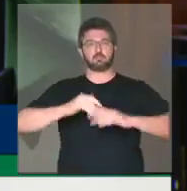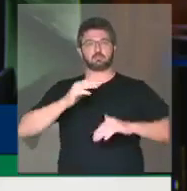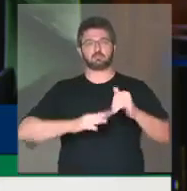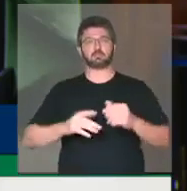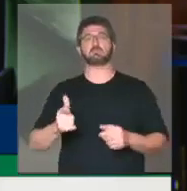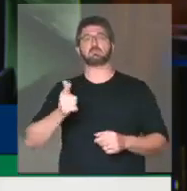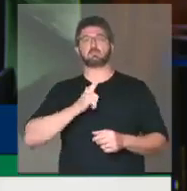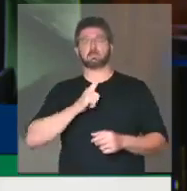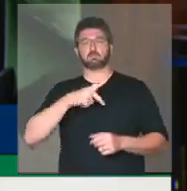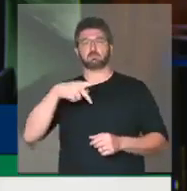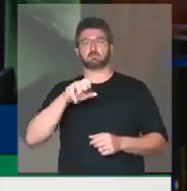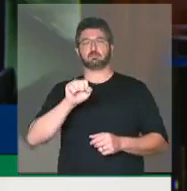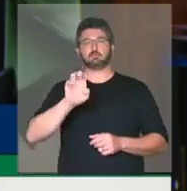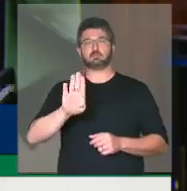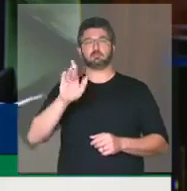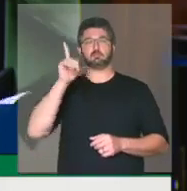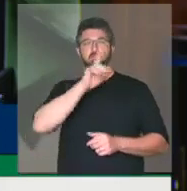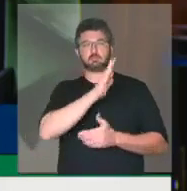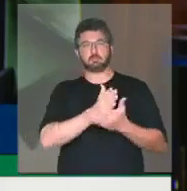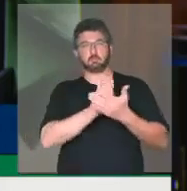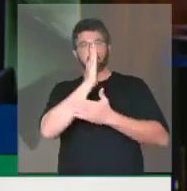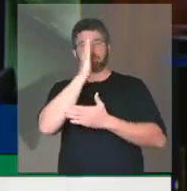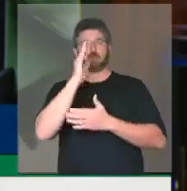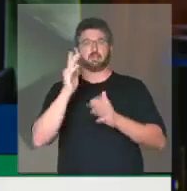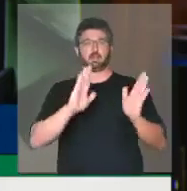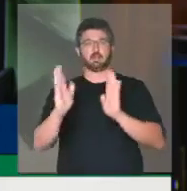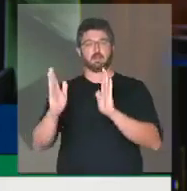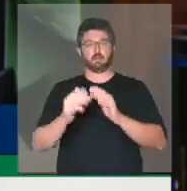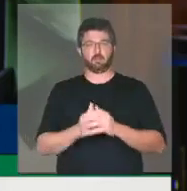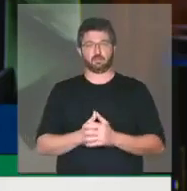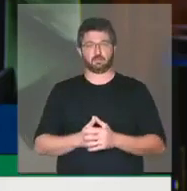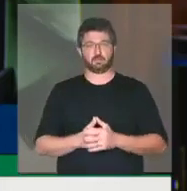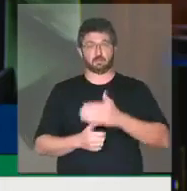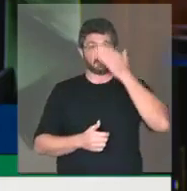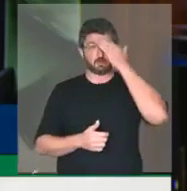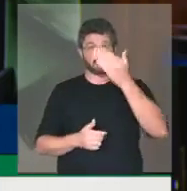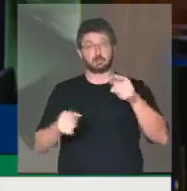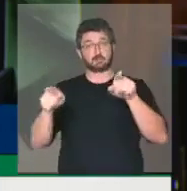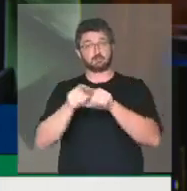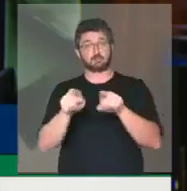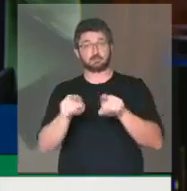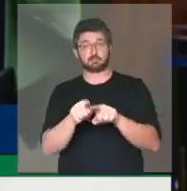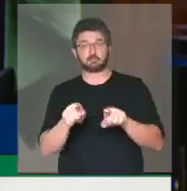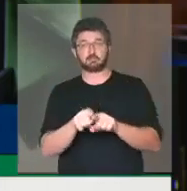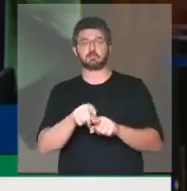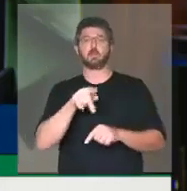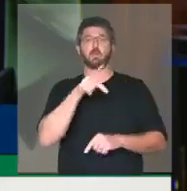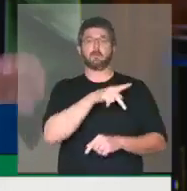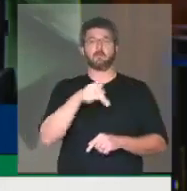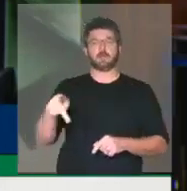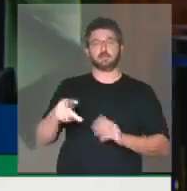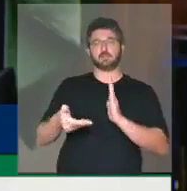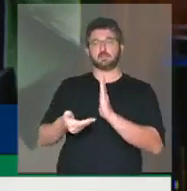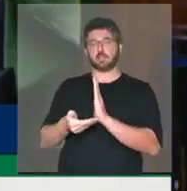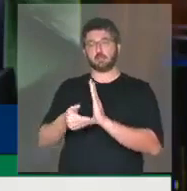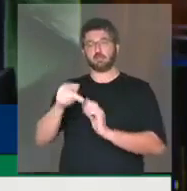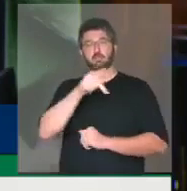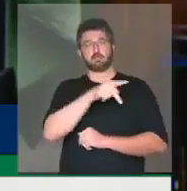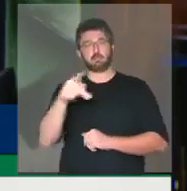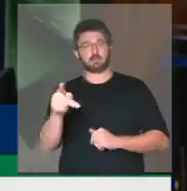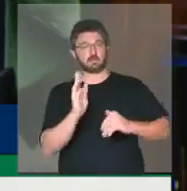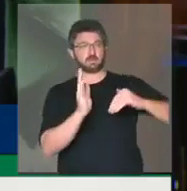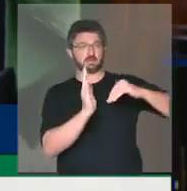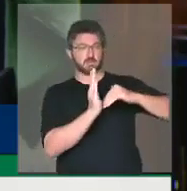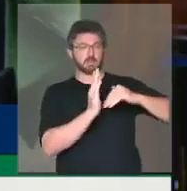que teve o PSB nesse período. Agradeço aqui também aos presidentes das duas casas, ao senador